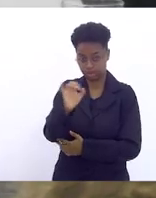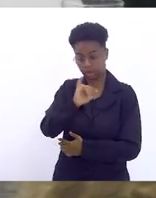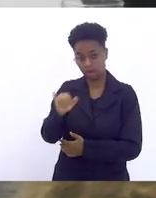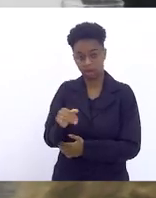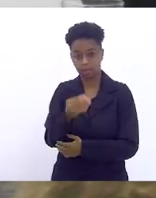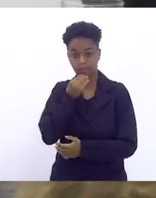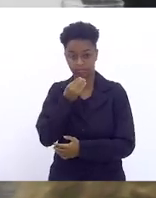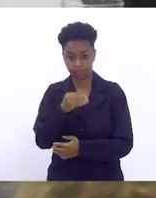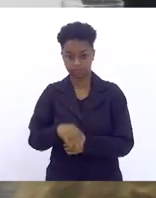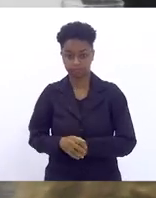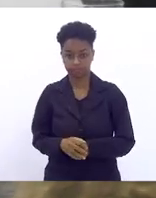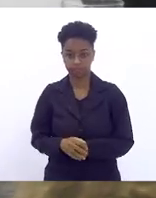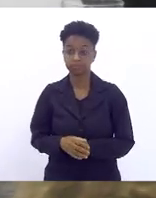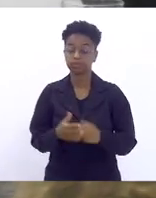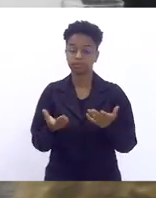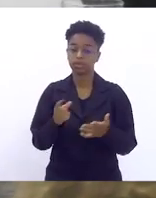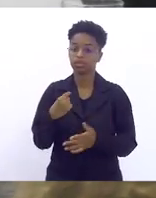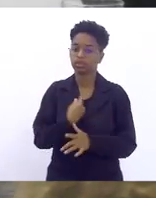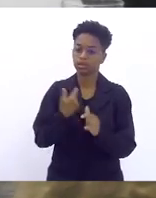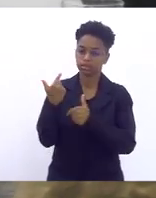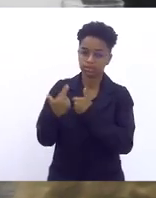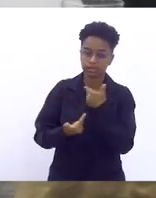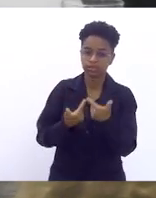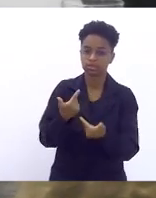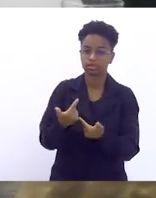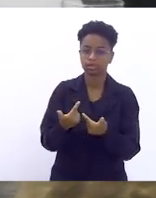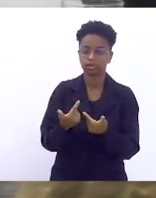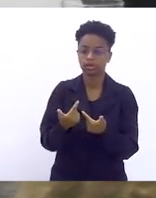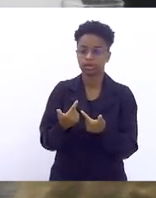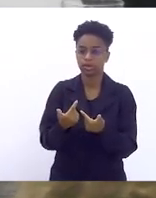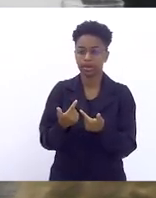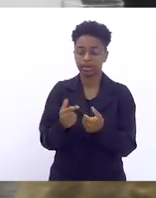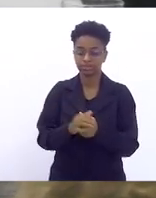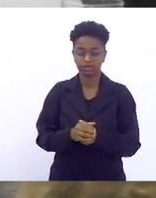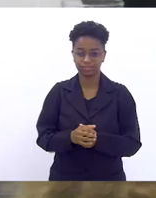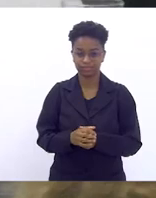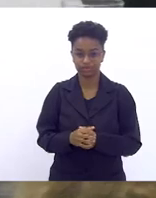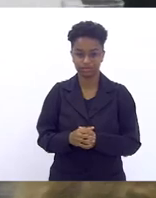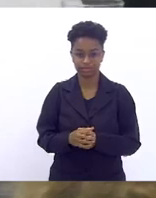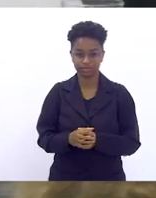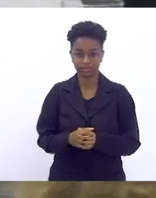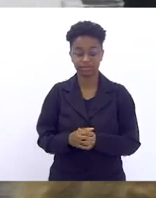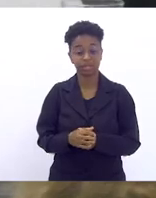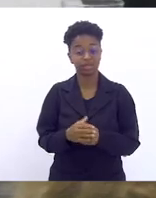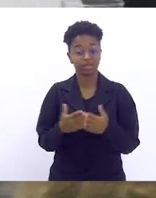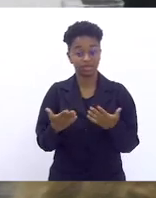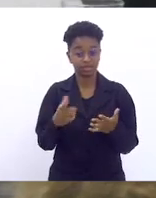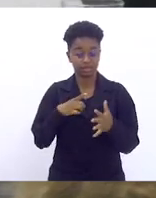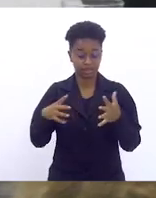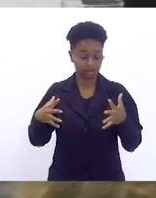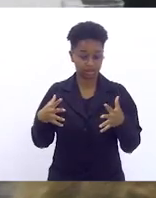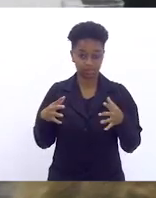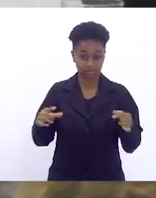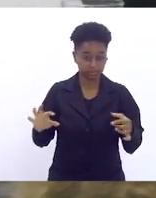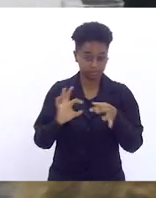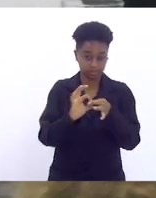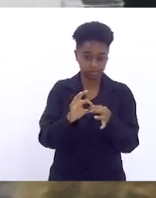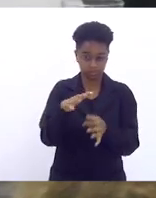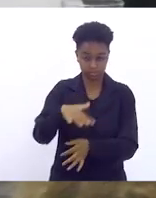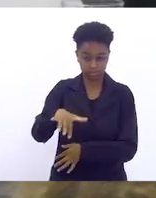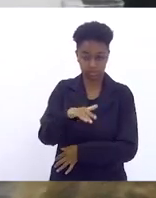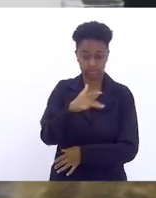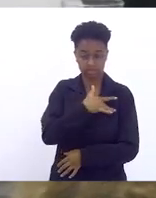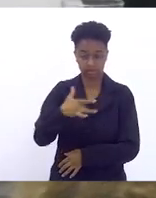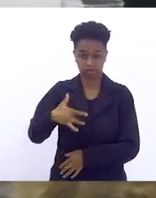olha que a gente tem feito teve todo um trabalho especialmente da latinhas essa coisa toda isso tem uma relação Direta com a questão da saúde